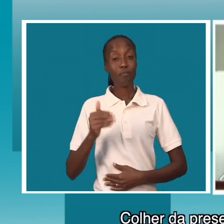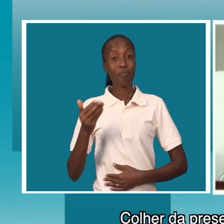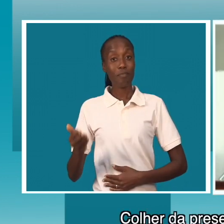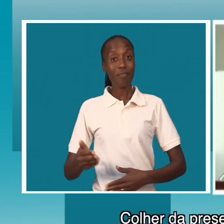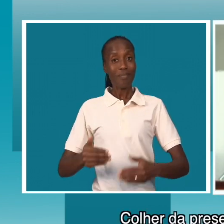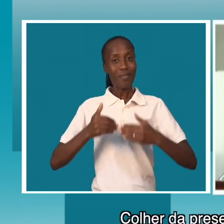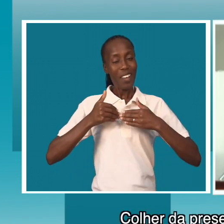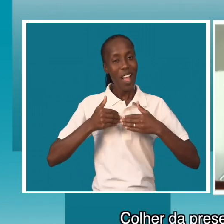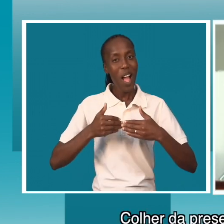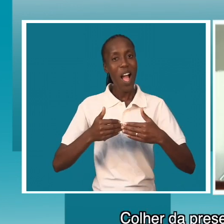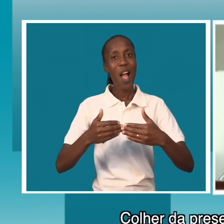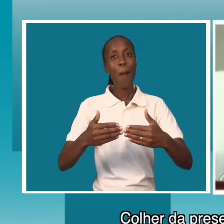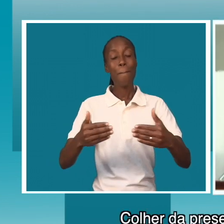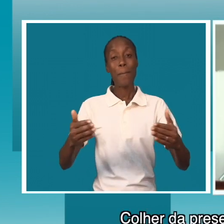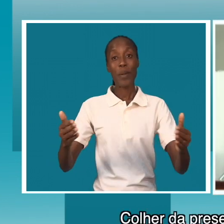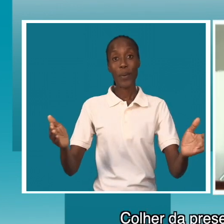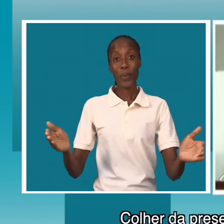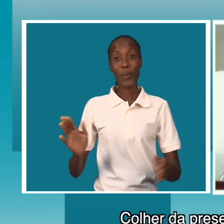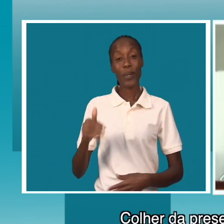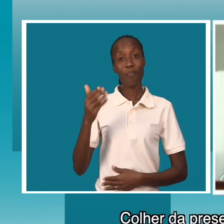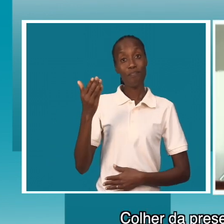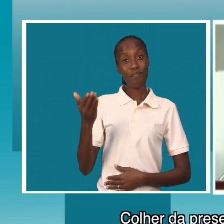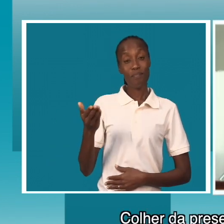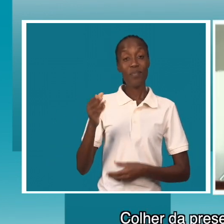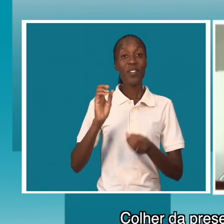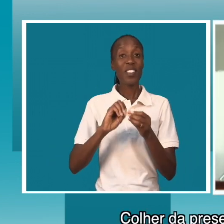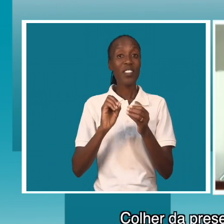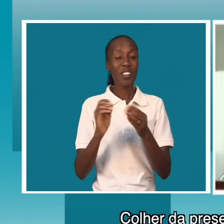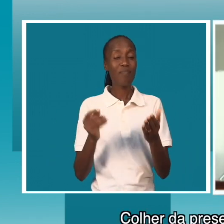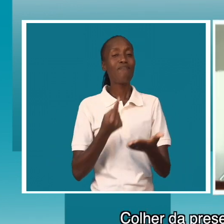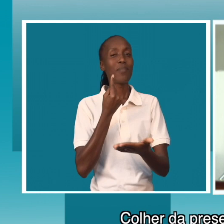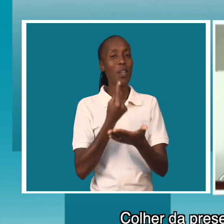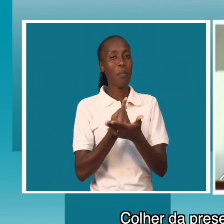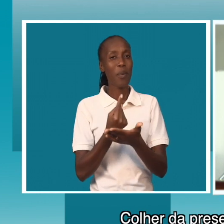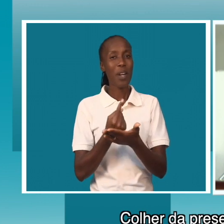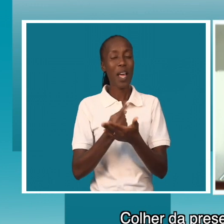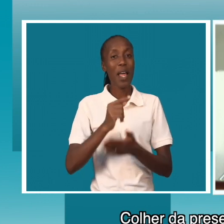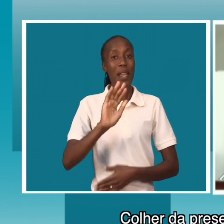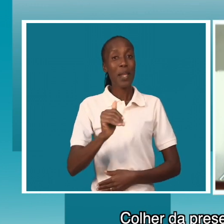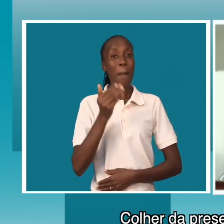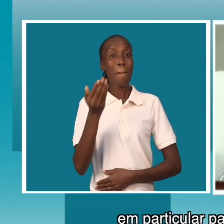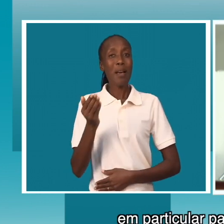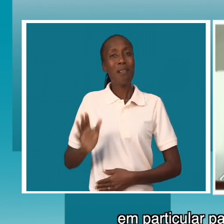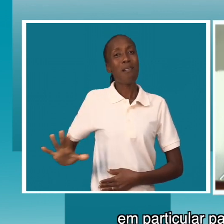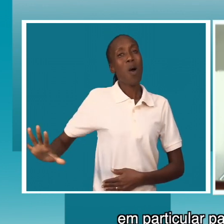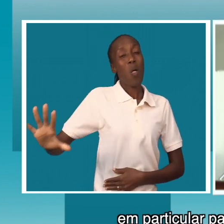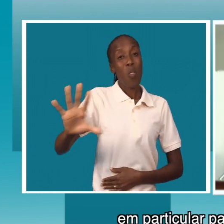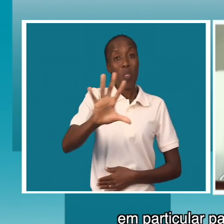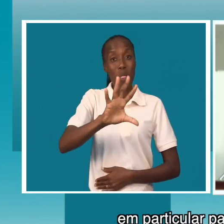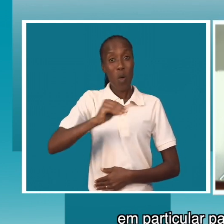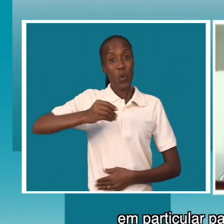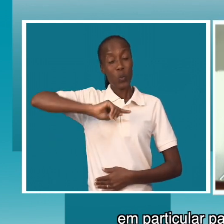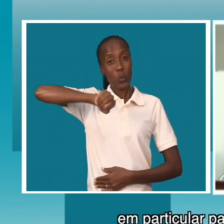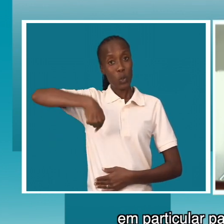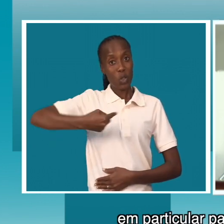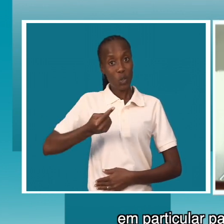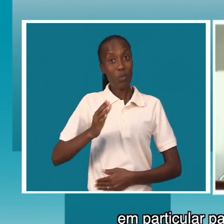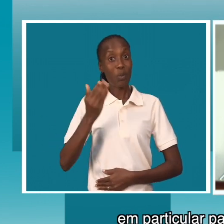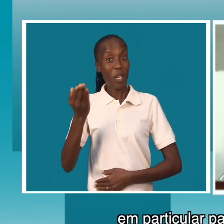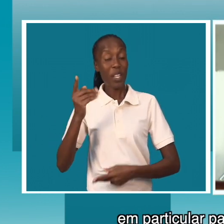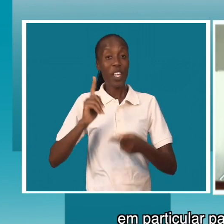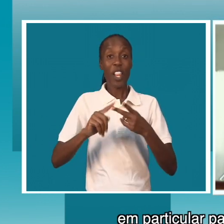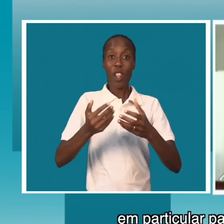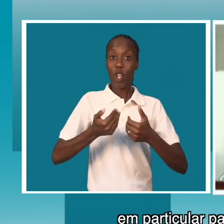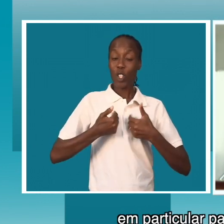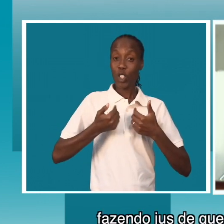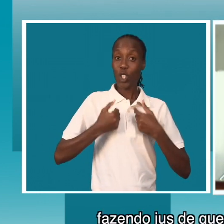Acolher a presente cerimônia que se reveste de grande importância para todos nós e, em particular, para a juventude